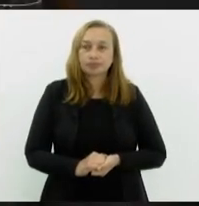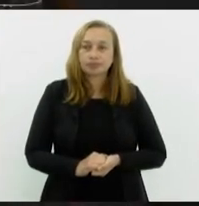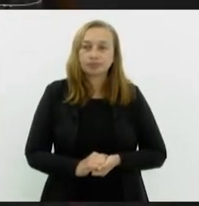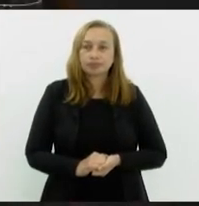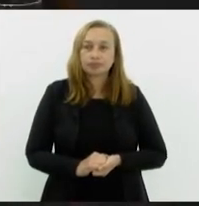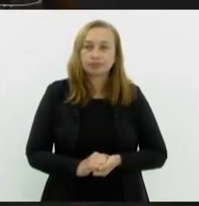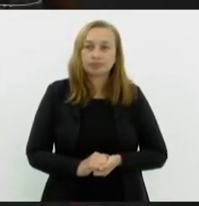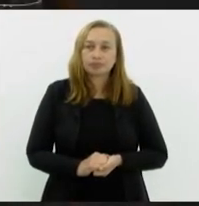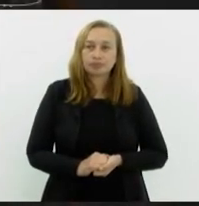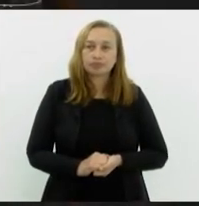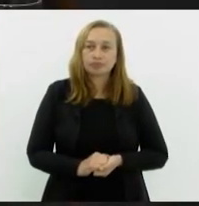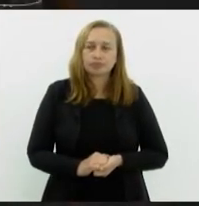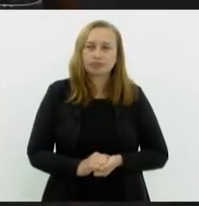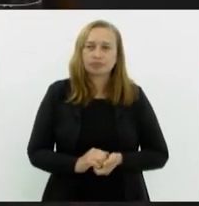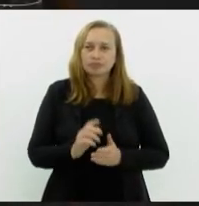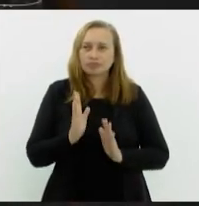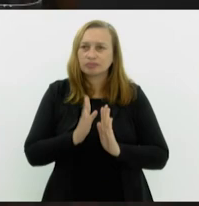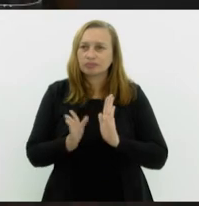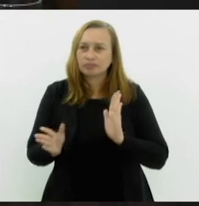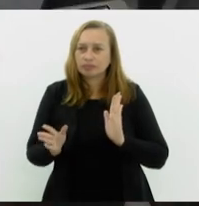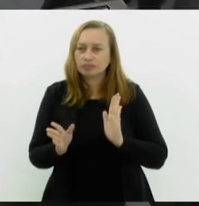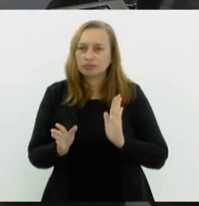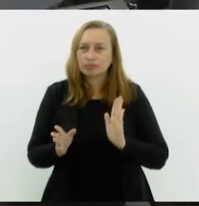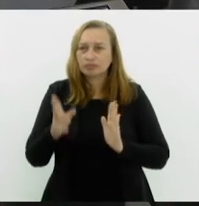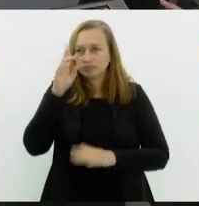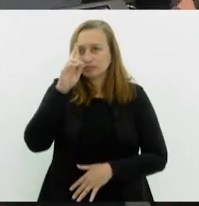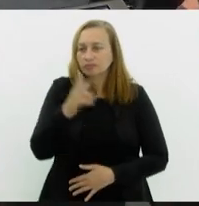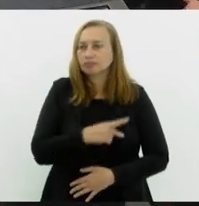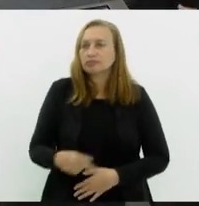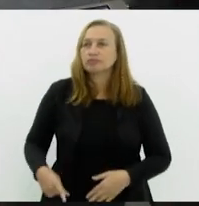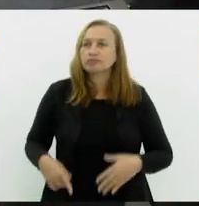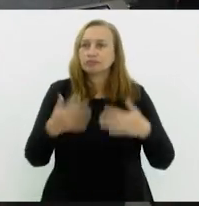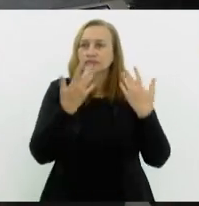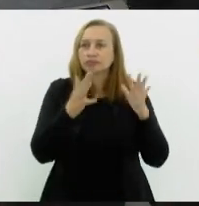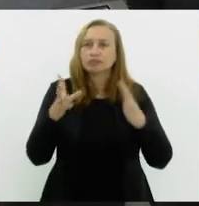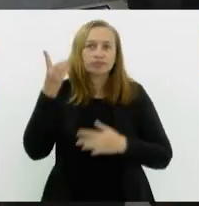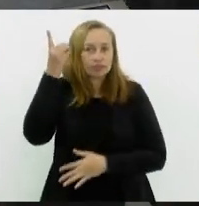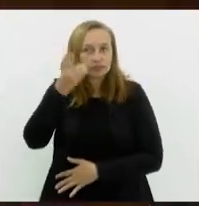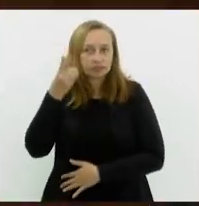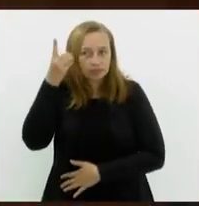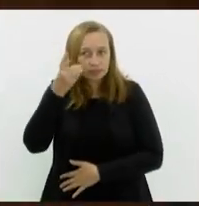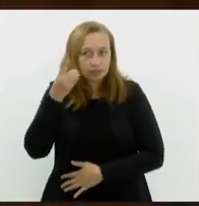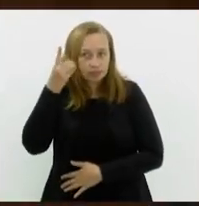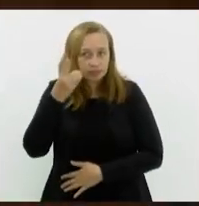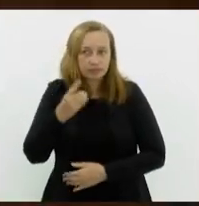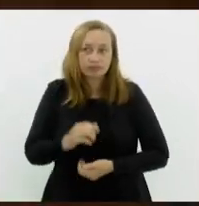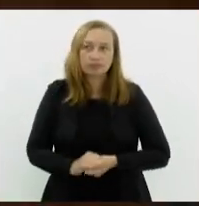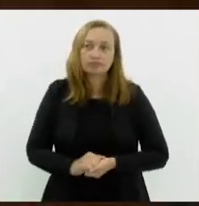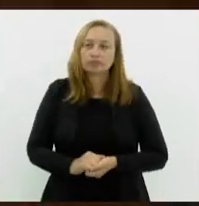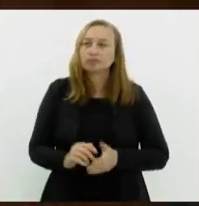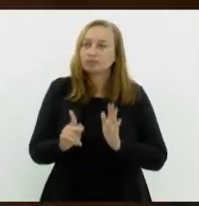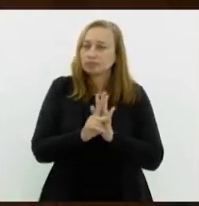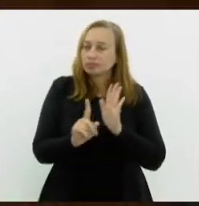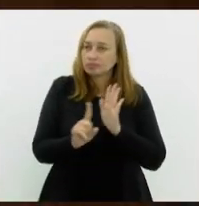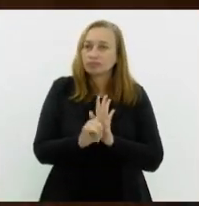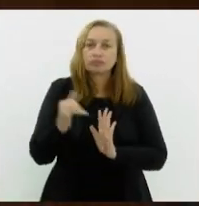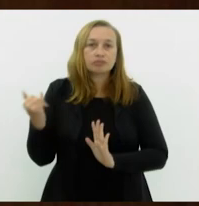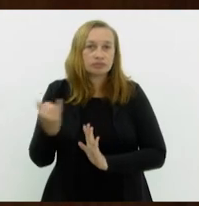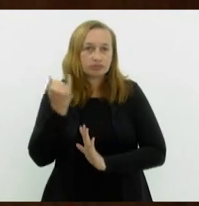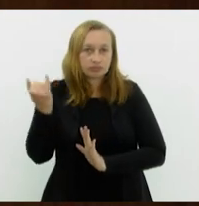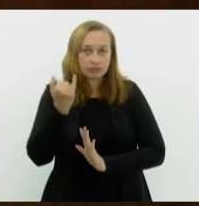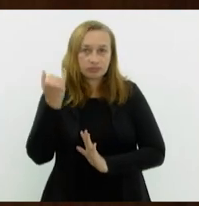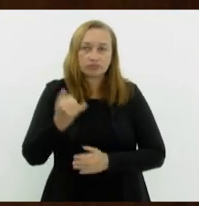Questão é sobre de ordem. A matéria? Questão de ordem. Senhora Presidente, quero parabenizar os nobres deputados, né, por esse projeto de lei tão